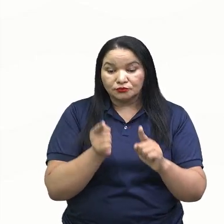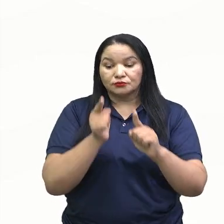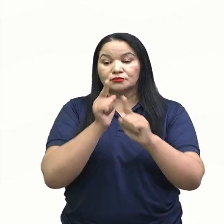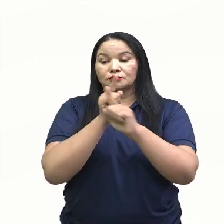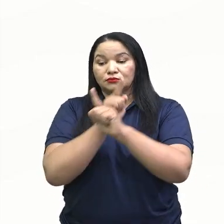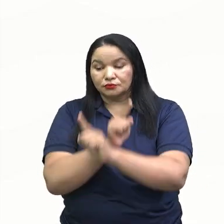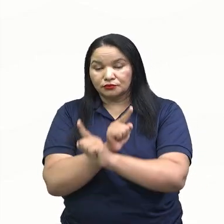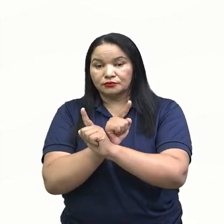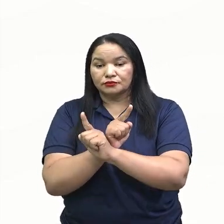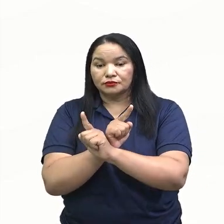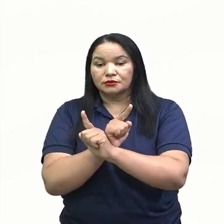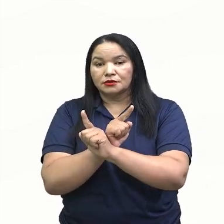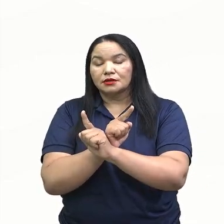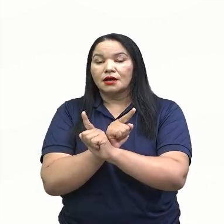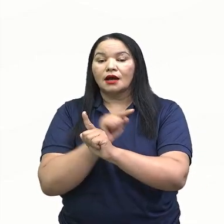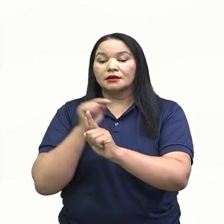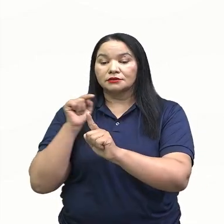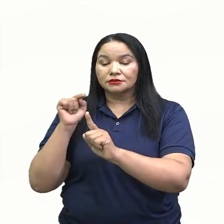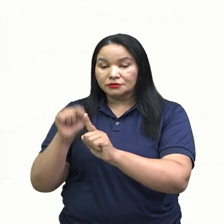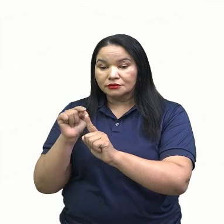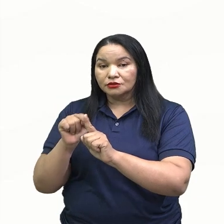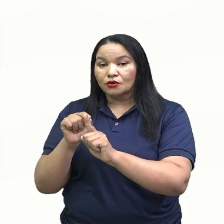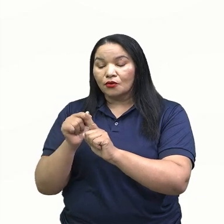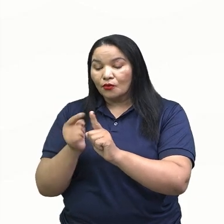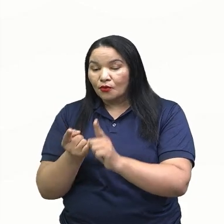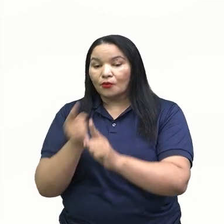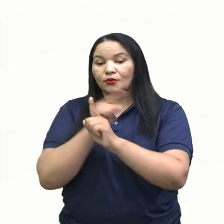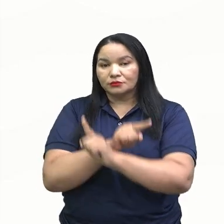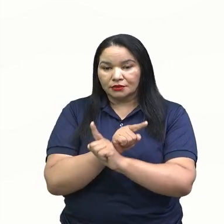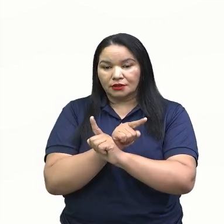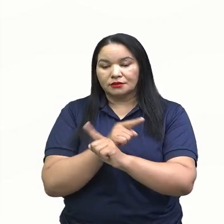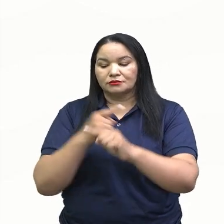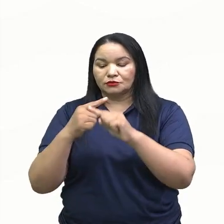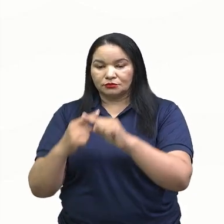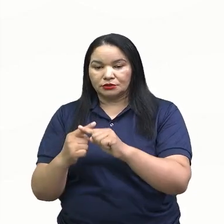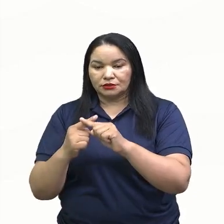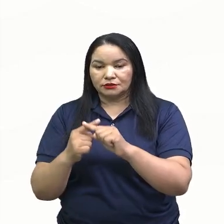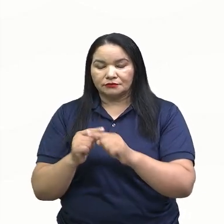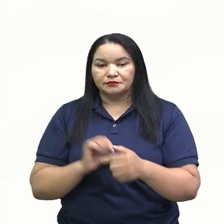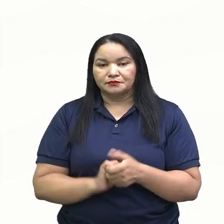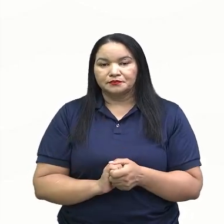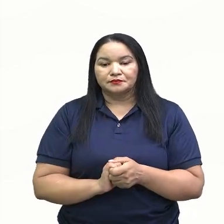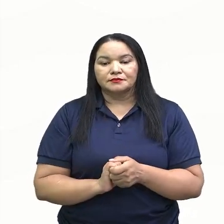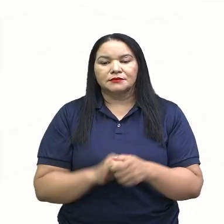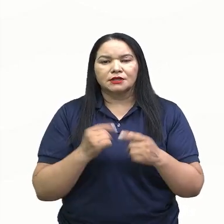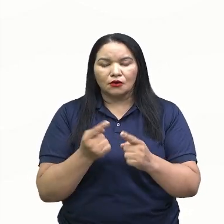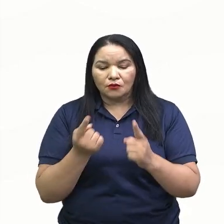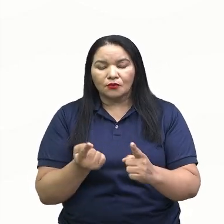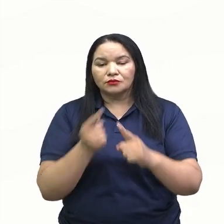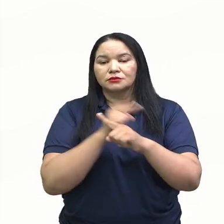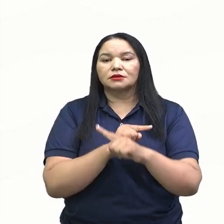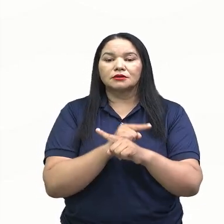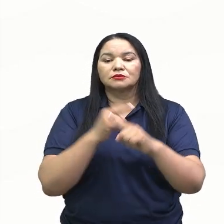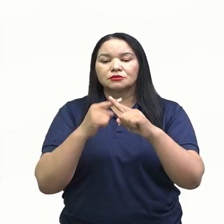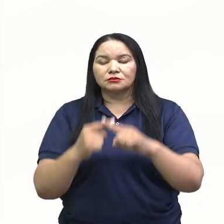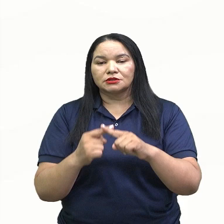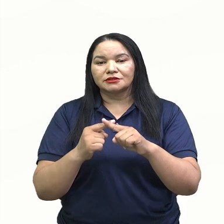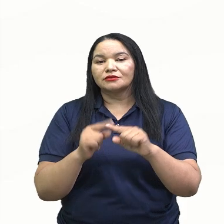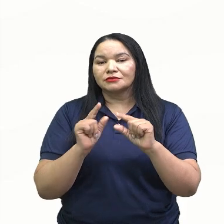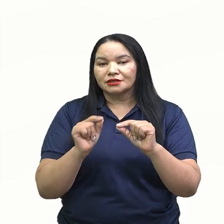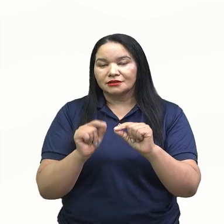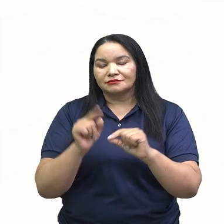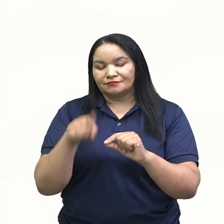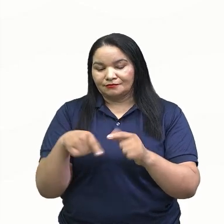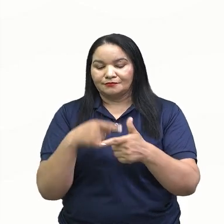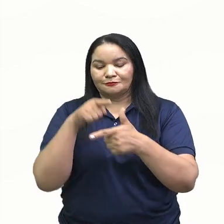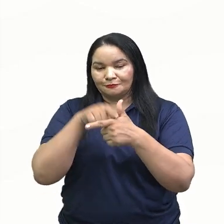da igualdade, operação contrária à multiplicação. Quem é a operação contrária à multiplicação? A